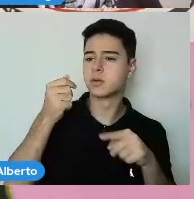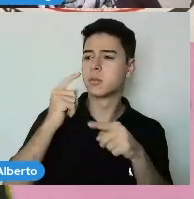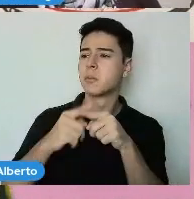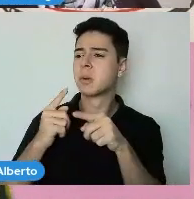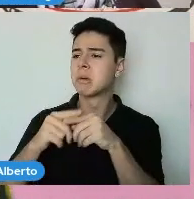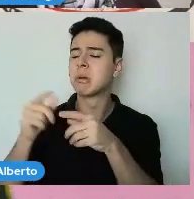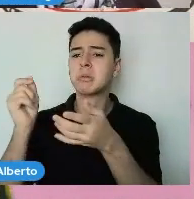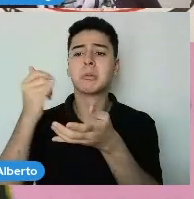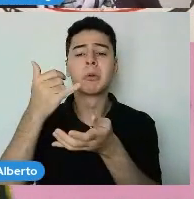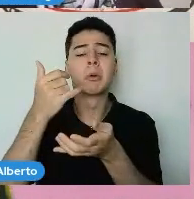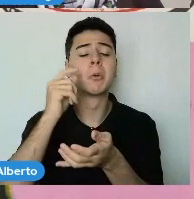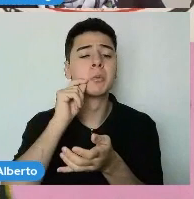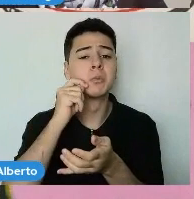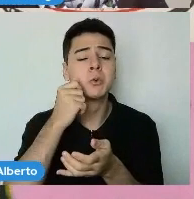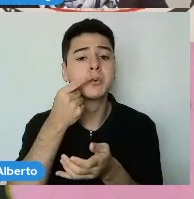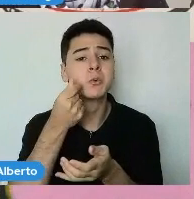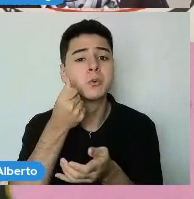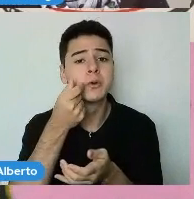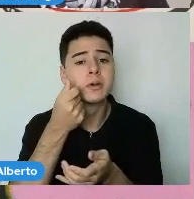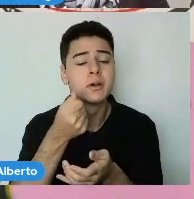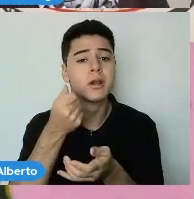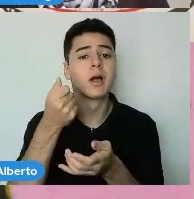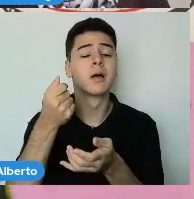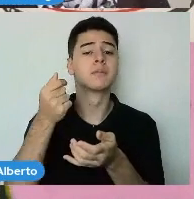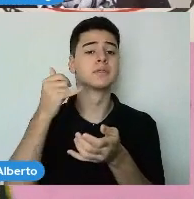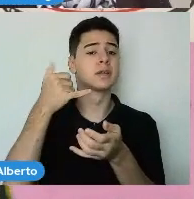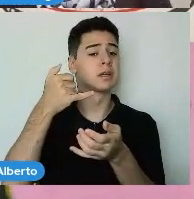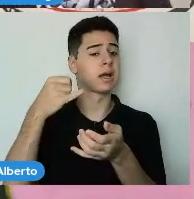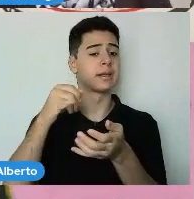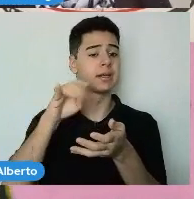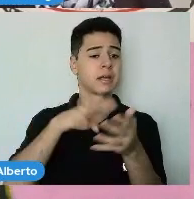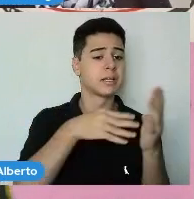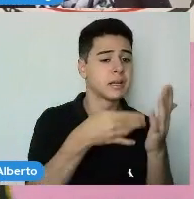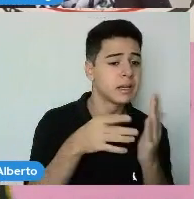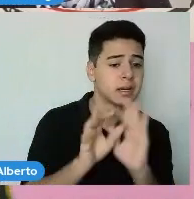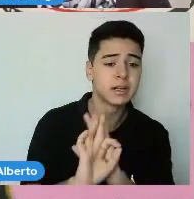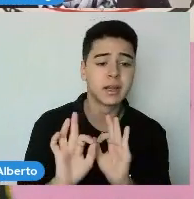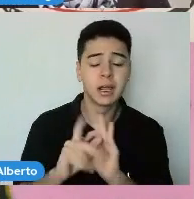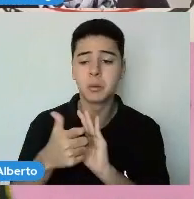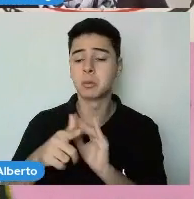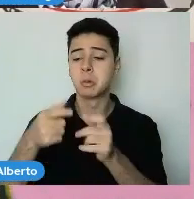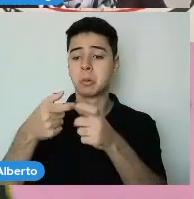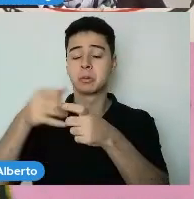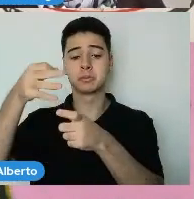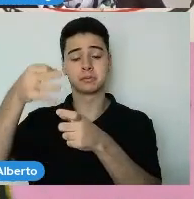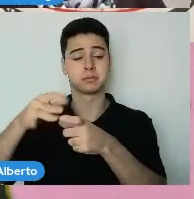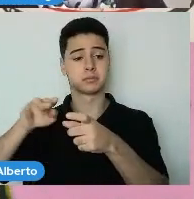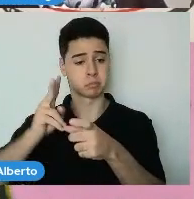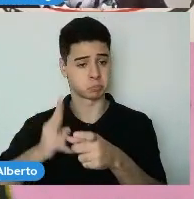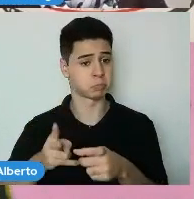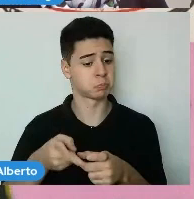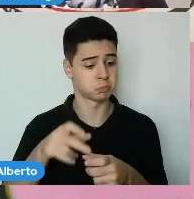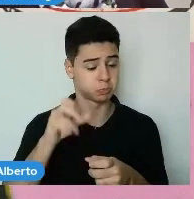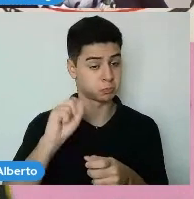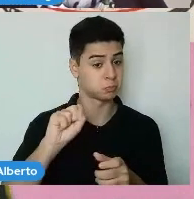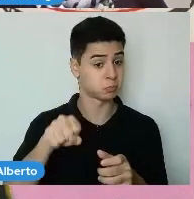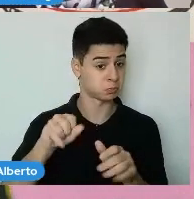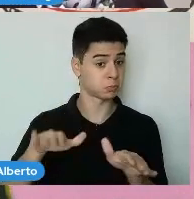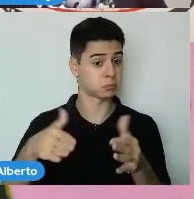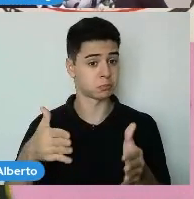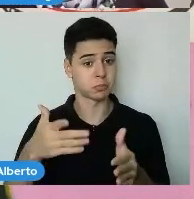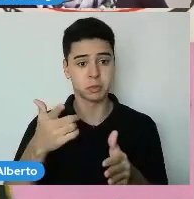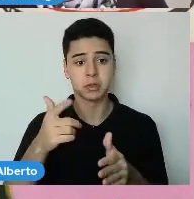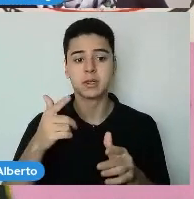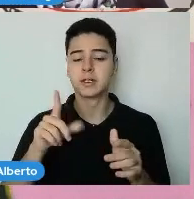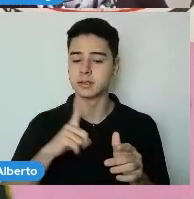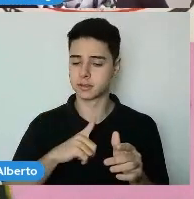a tinta, tá? Não que o lápis, a caneta, a tinta não tenham o seu lugar, continuam tendo, né? E não tem o seu